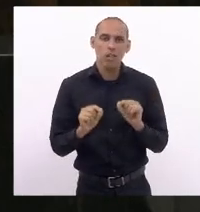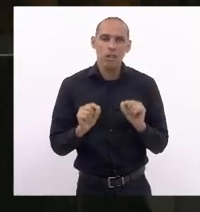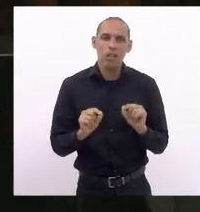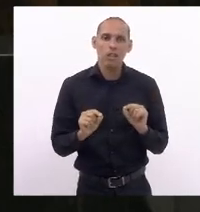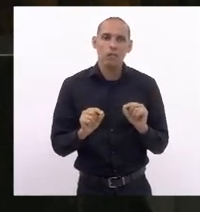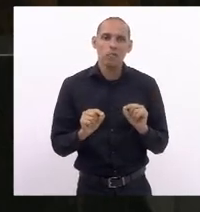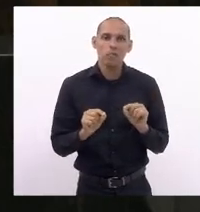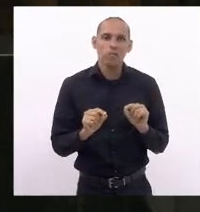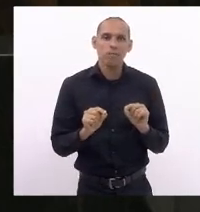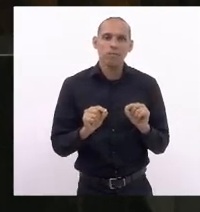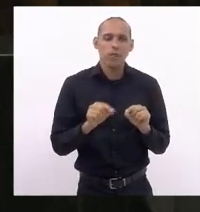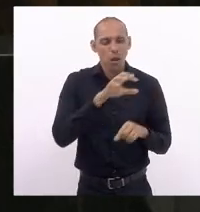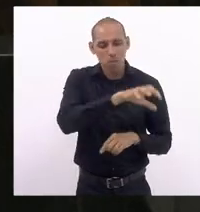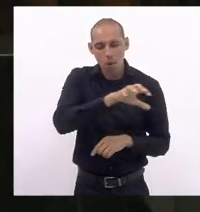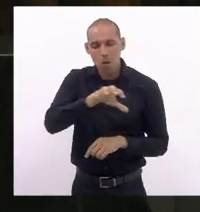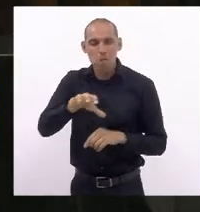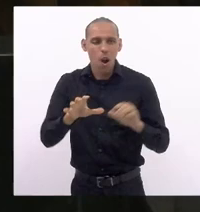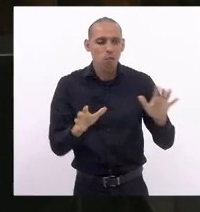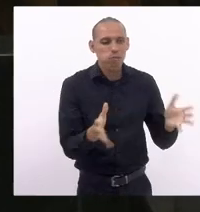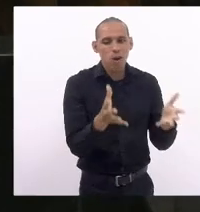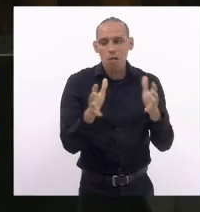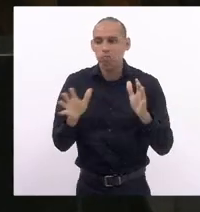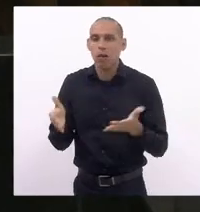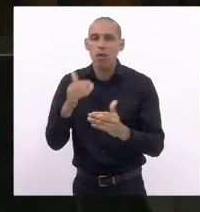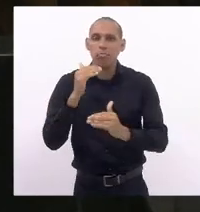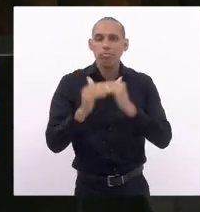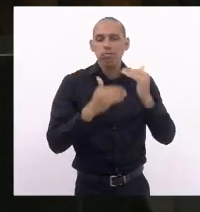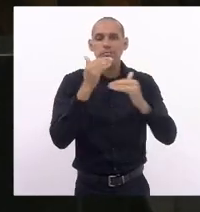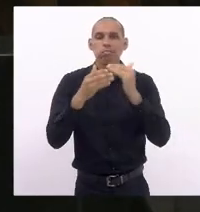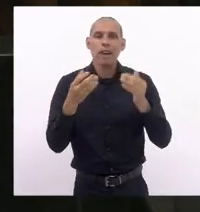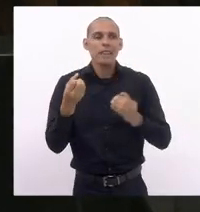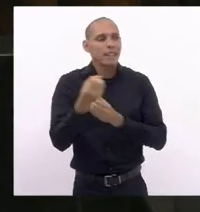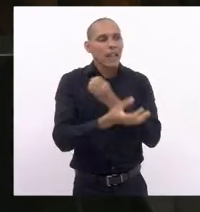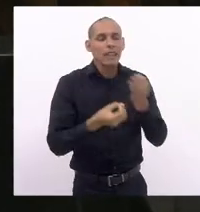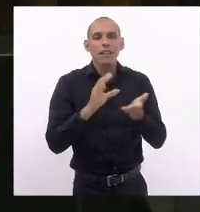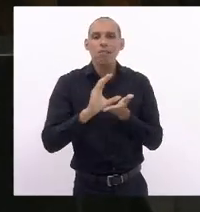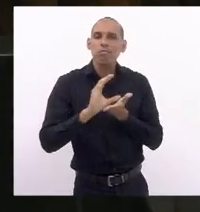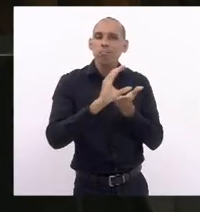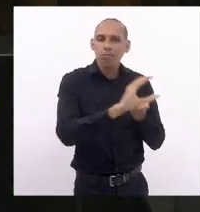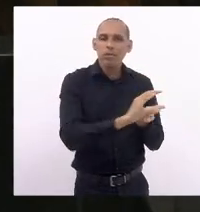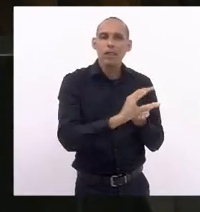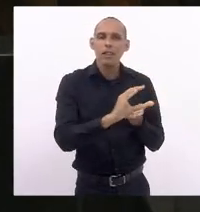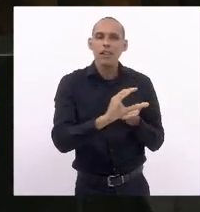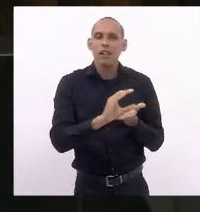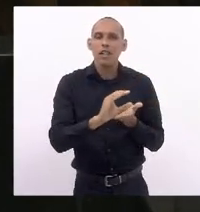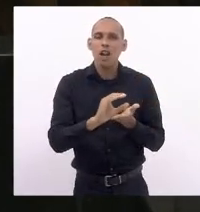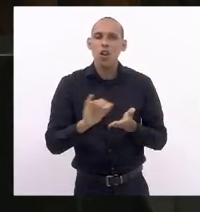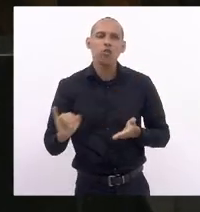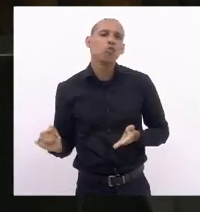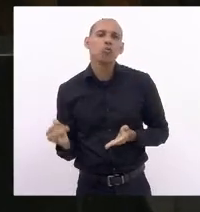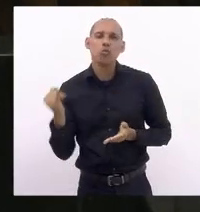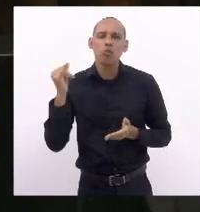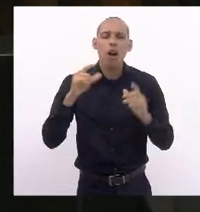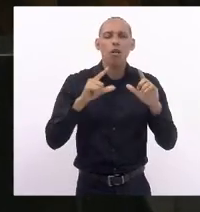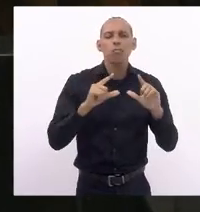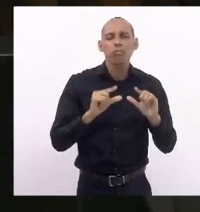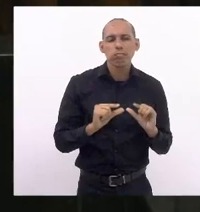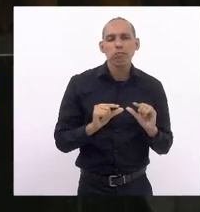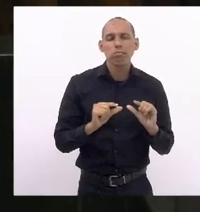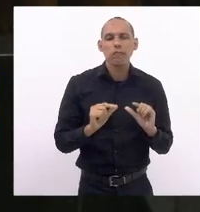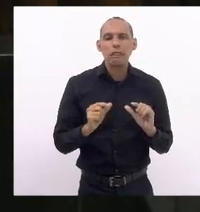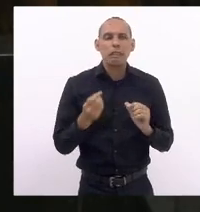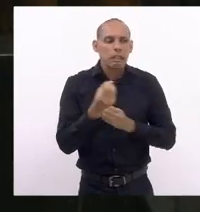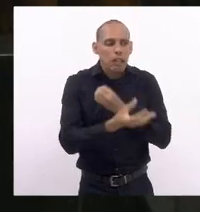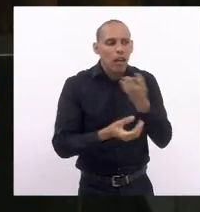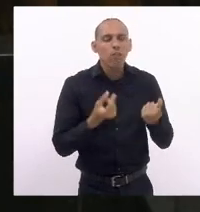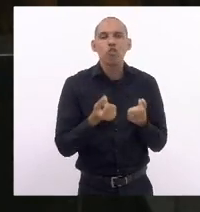agências de fomento do Estado, desenvolvimento, possa conceder empréstimos a juros módicos, que possa dar capital de giro